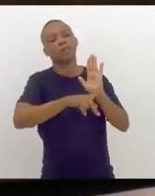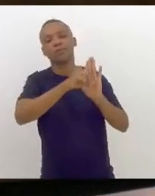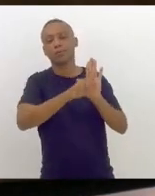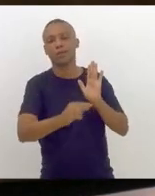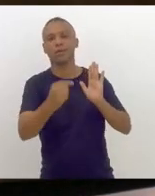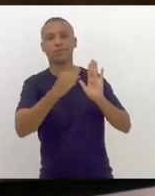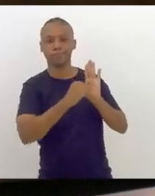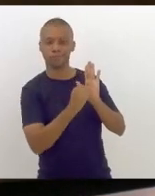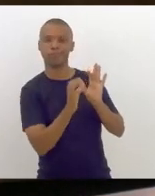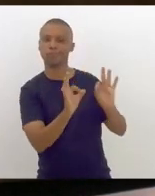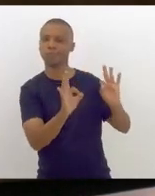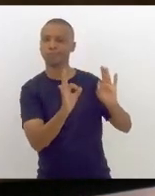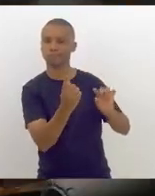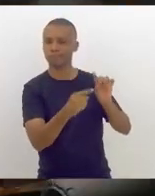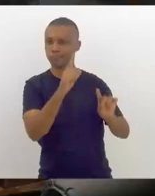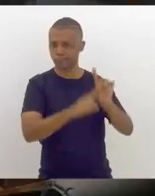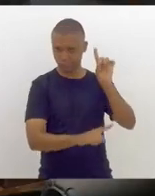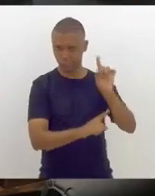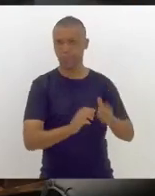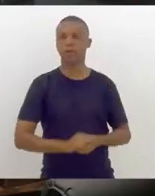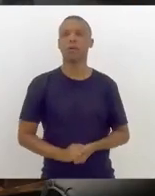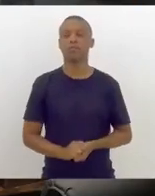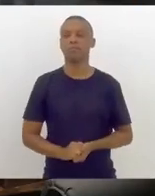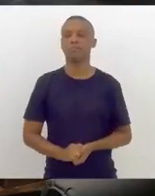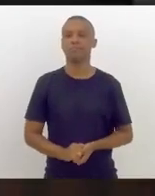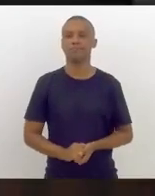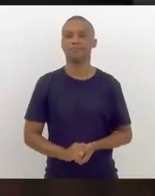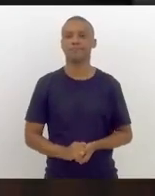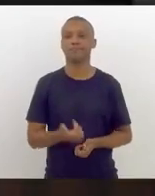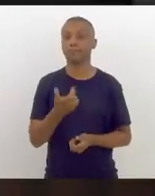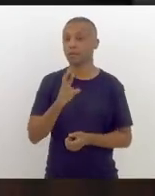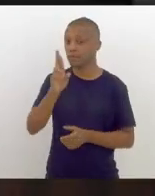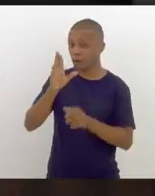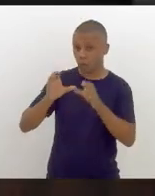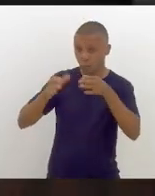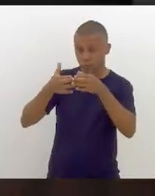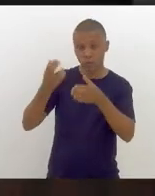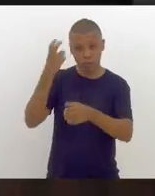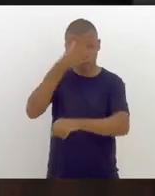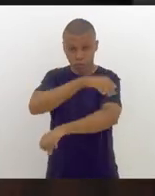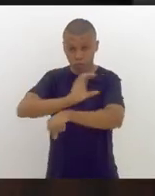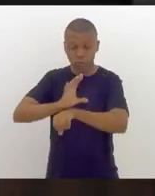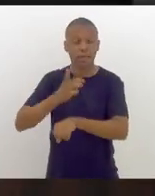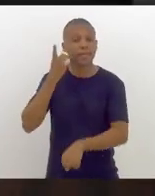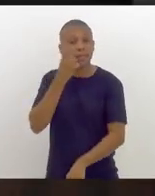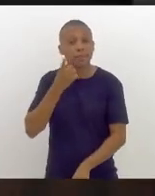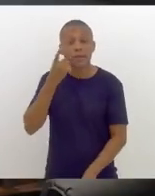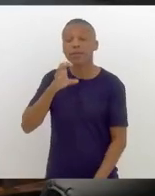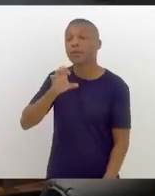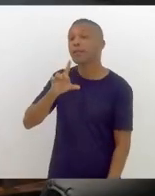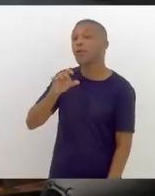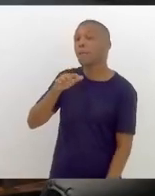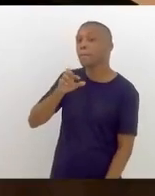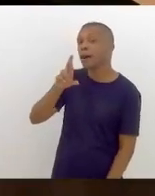exitoso o projeto comissão de Cultura Deputado Eliomar Coelho